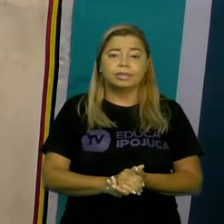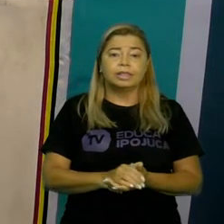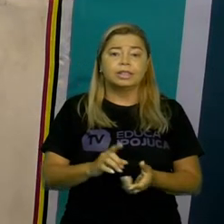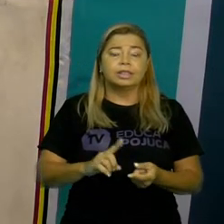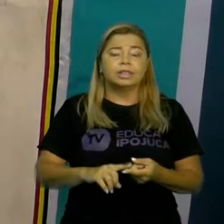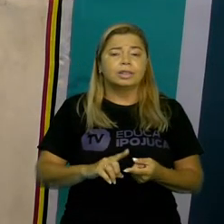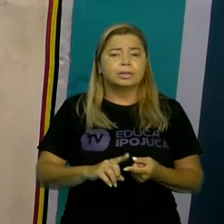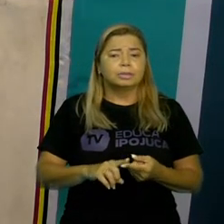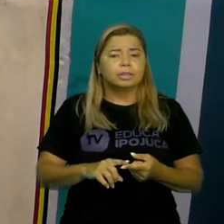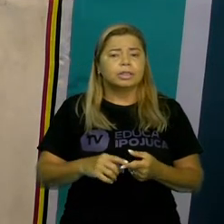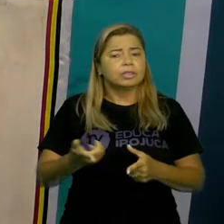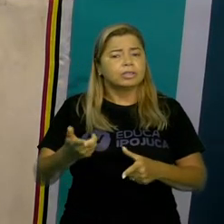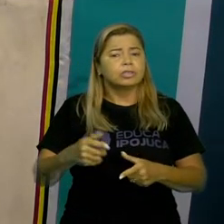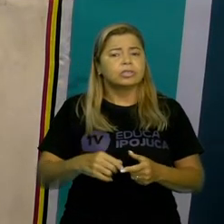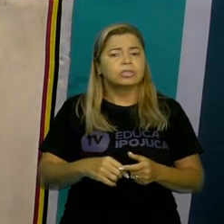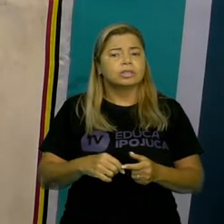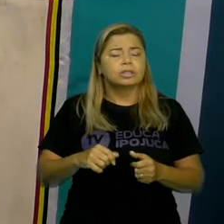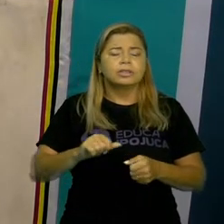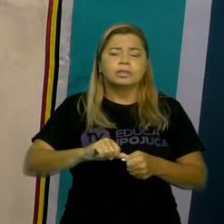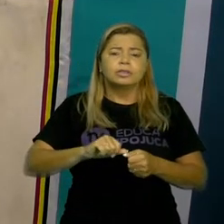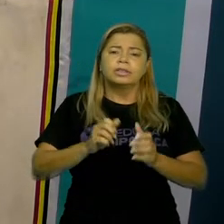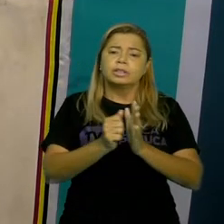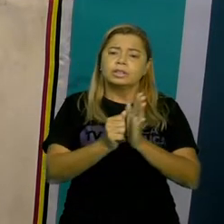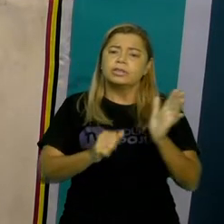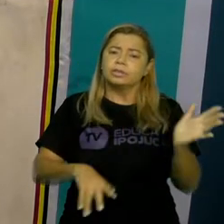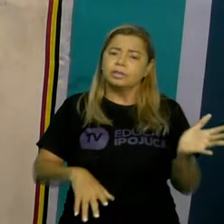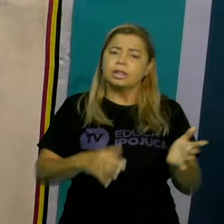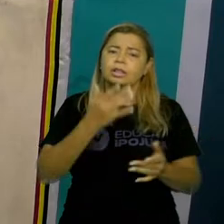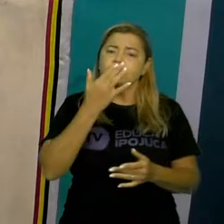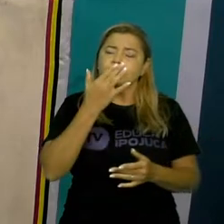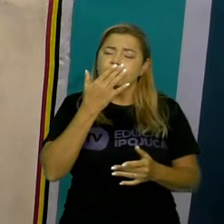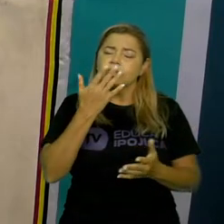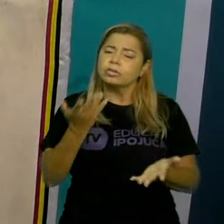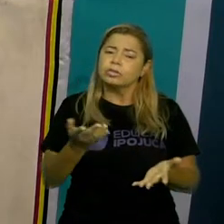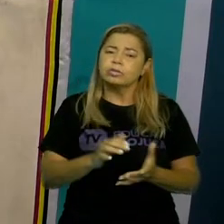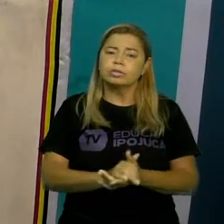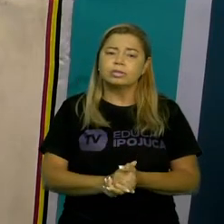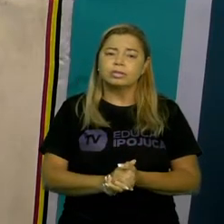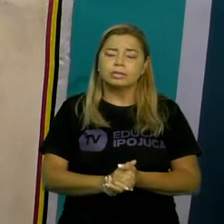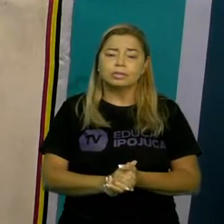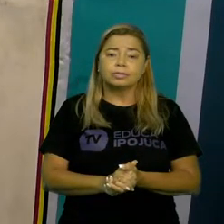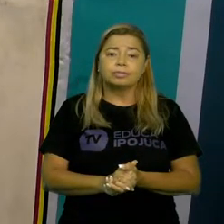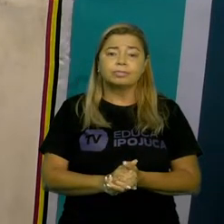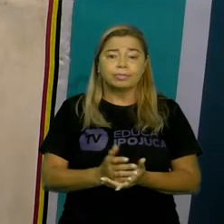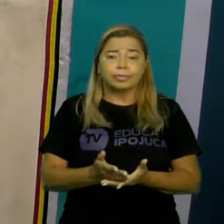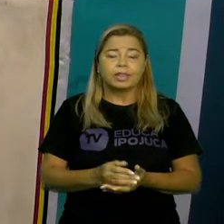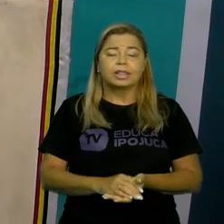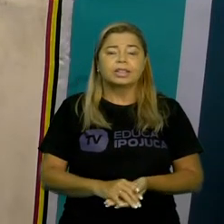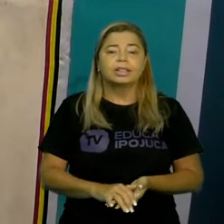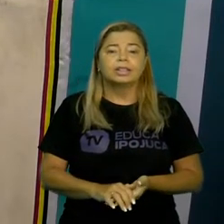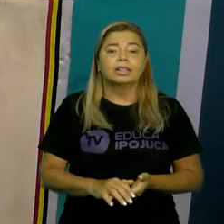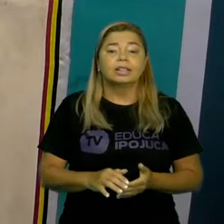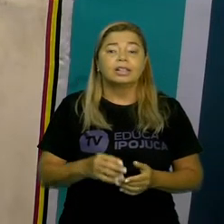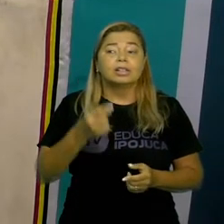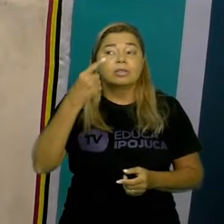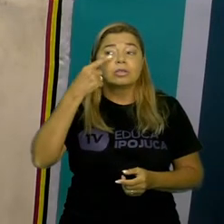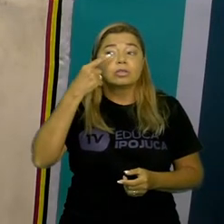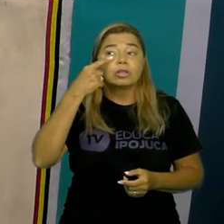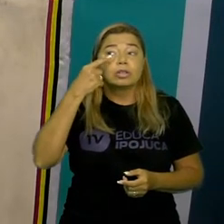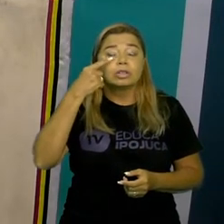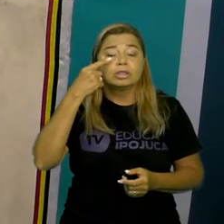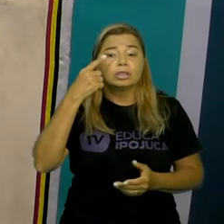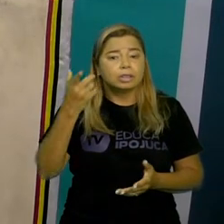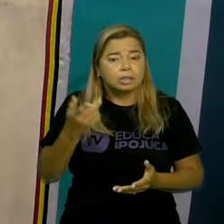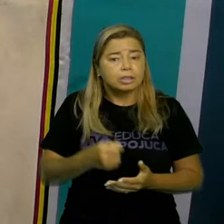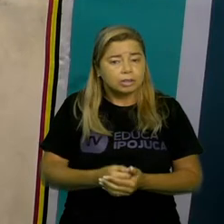também essa semana as cores, não foi isso? Com as nossas atividades. E os olhinhos